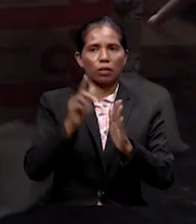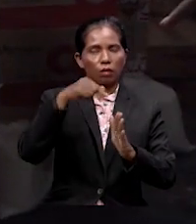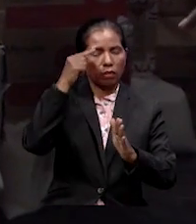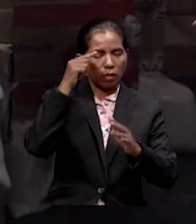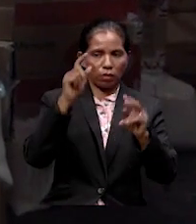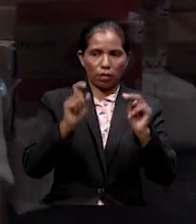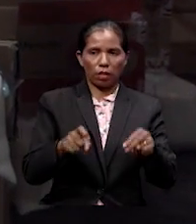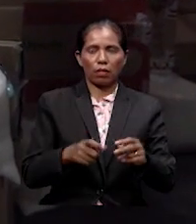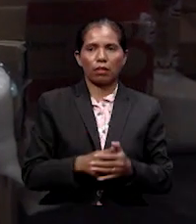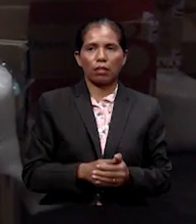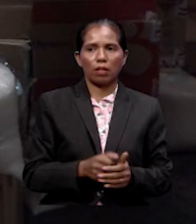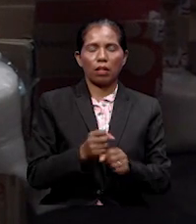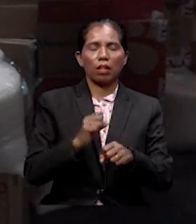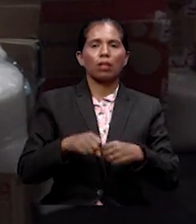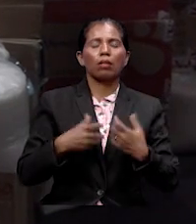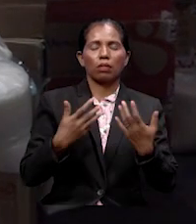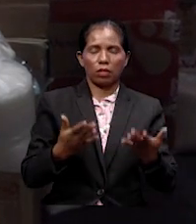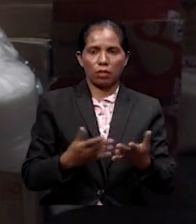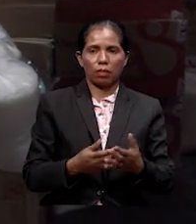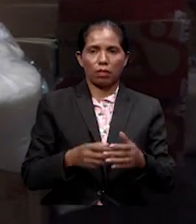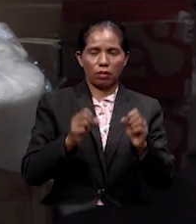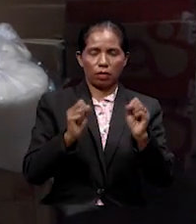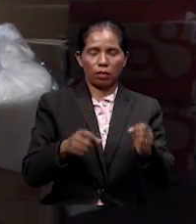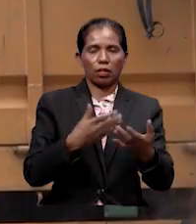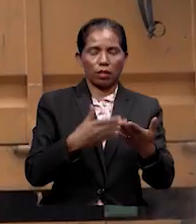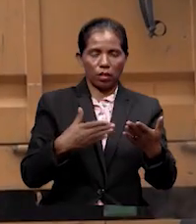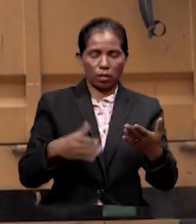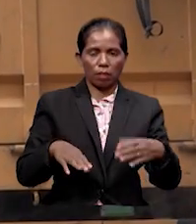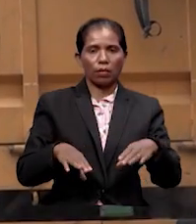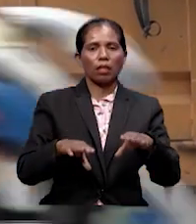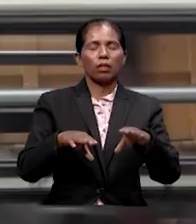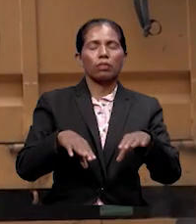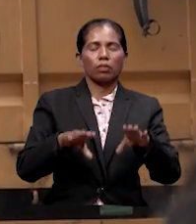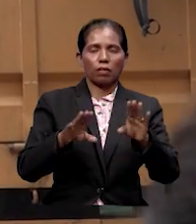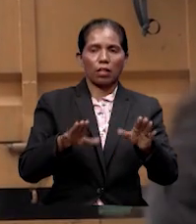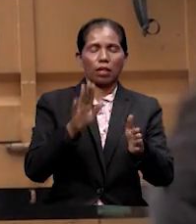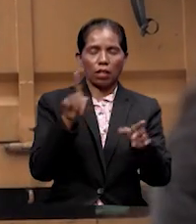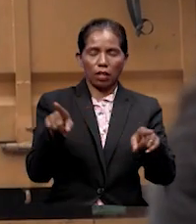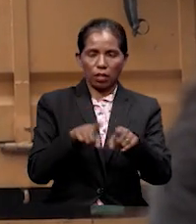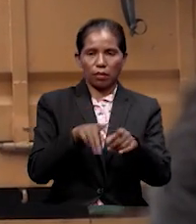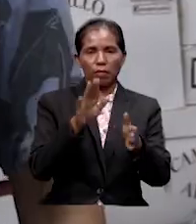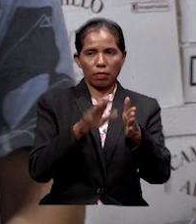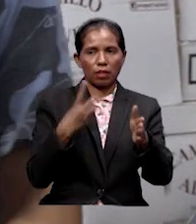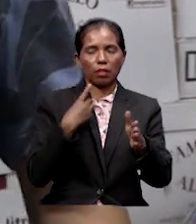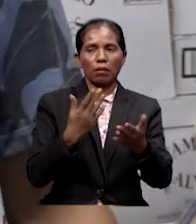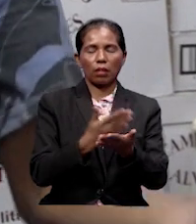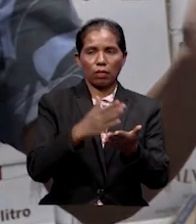que halo nusa para nia sasane bele foline normala sa bai bai. Ita bele hola ita lerba fang ita